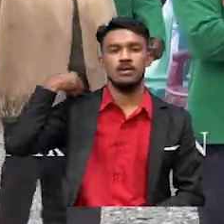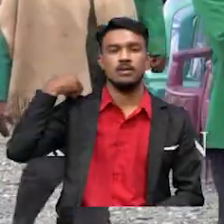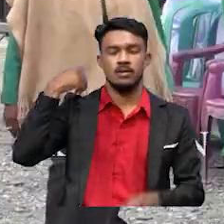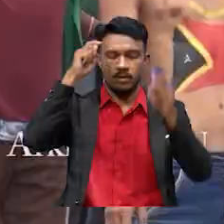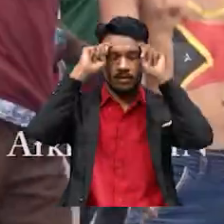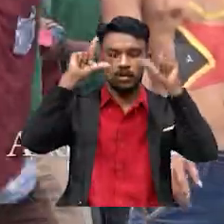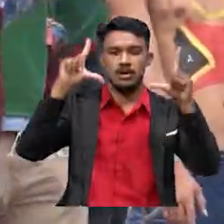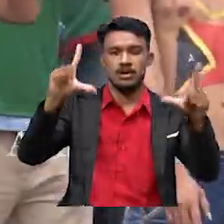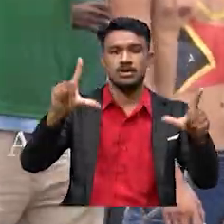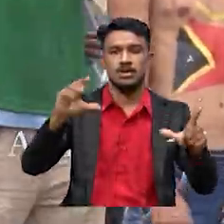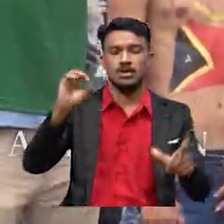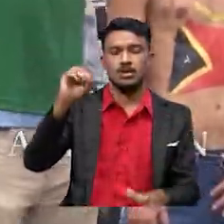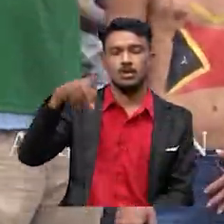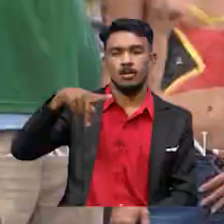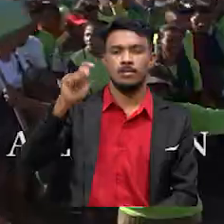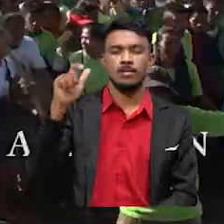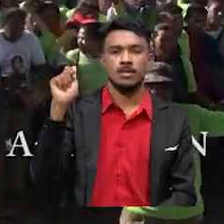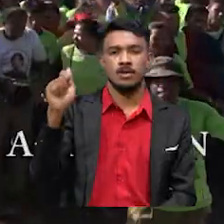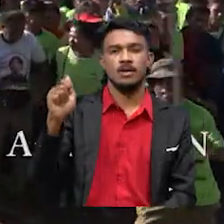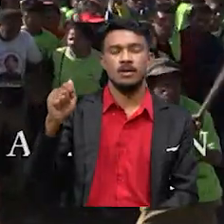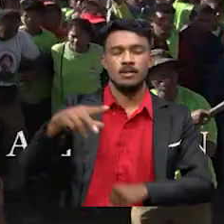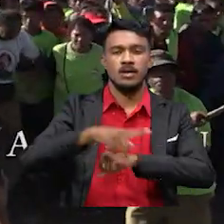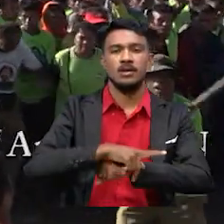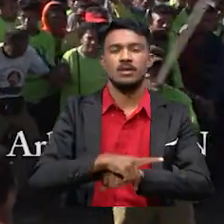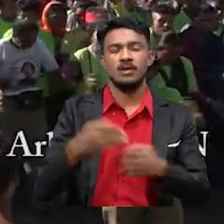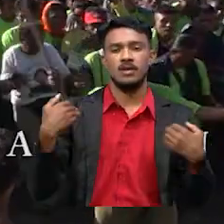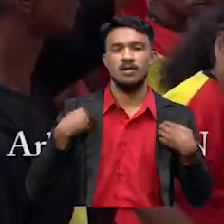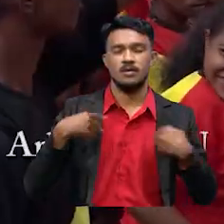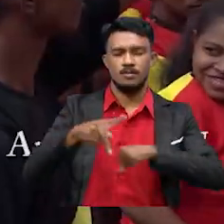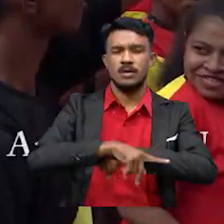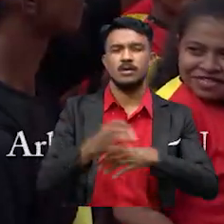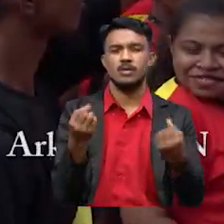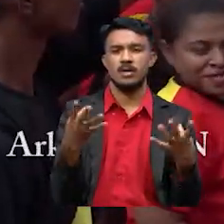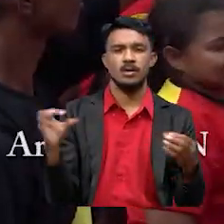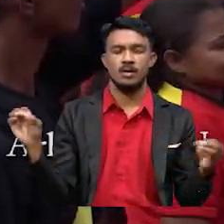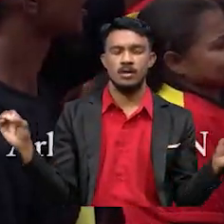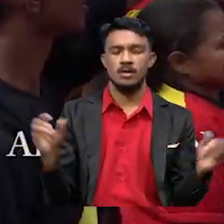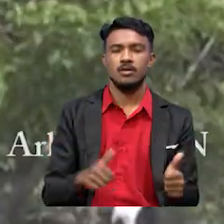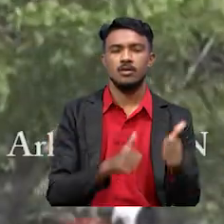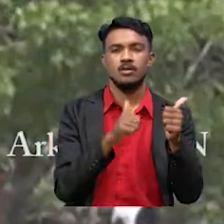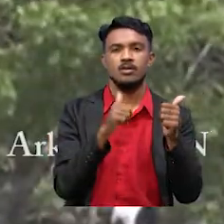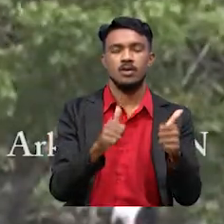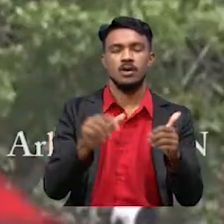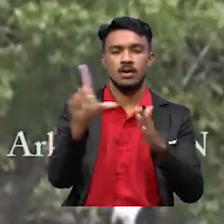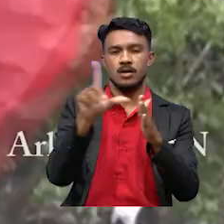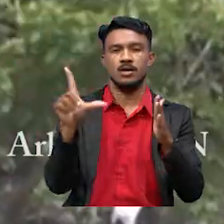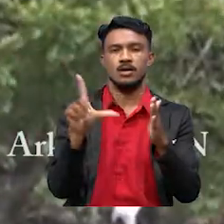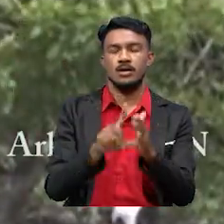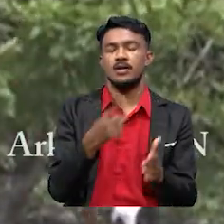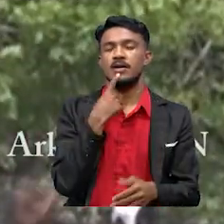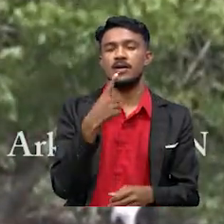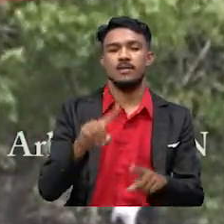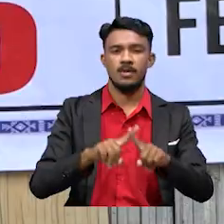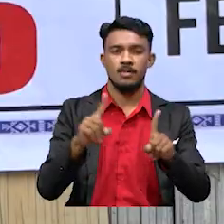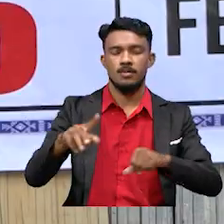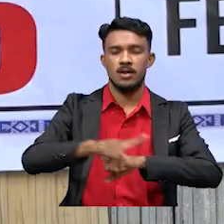Timor-Leste opta sistema multipartidarismo katak, existe partido em um, tamala tuir corredor Constituição RDTL e Haruka, mas o